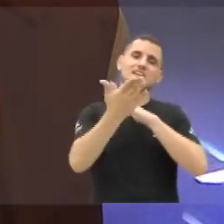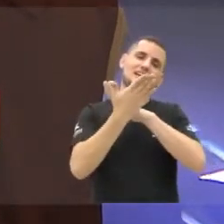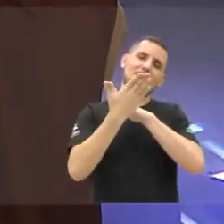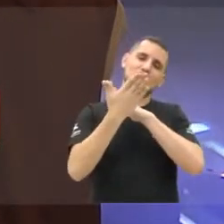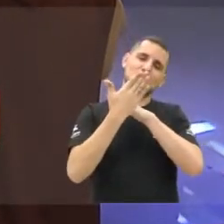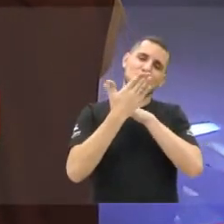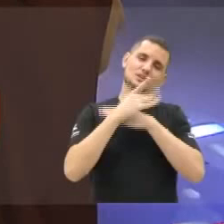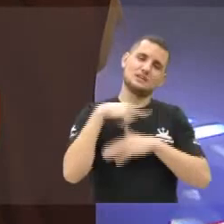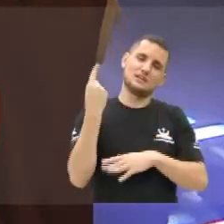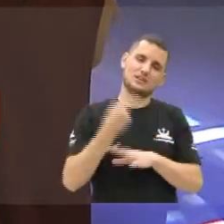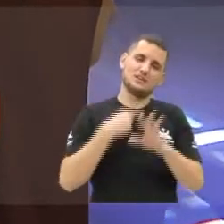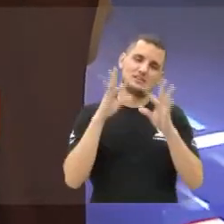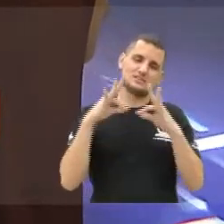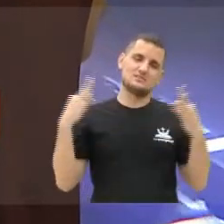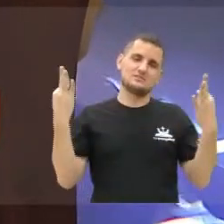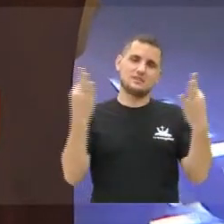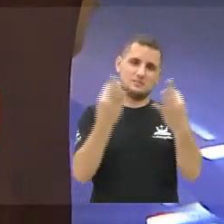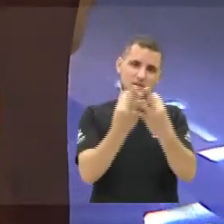família Evangelizar.